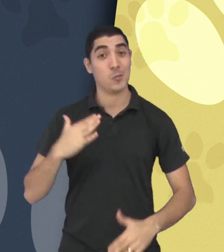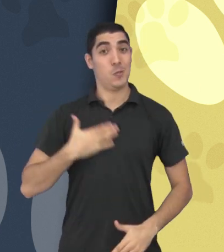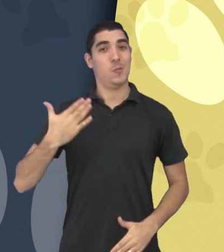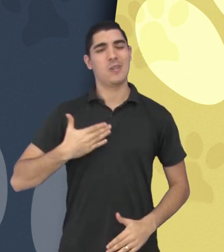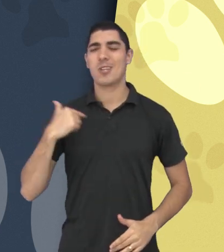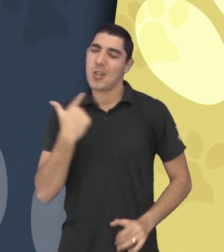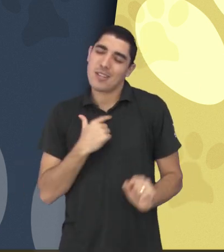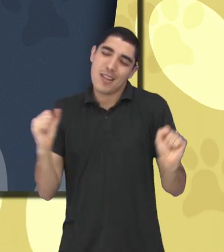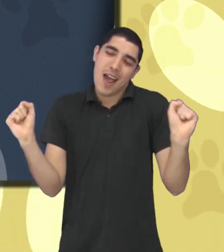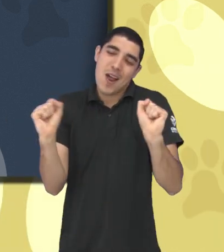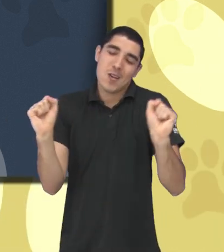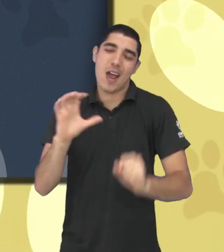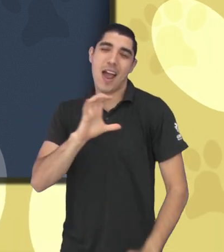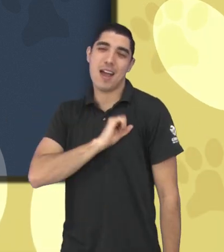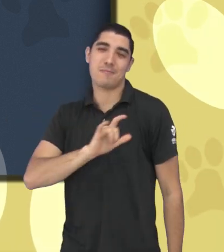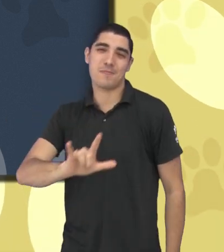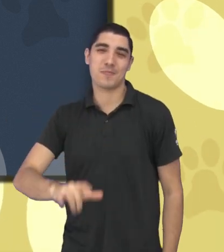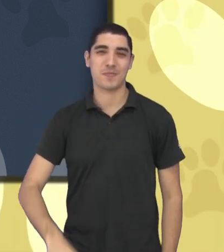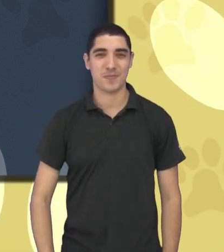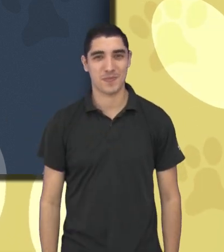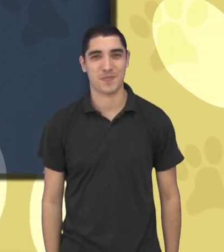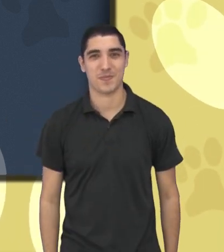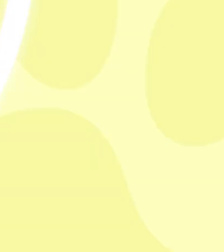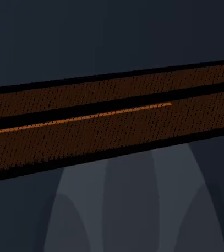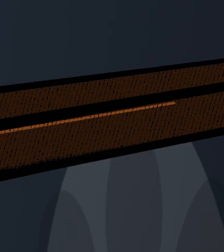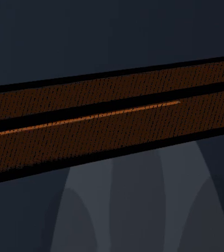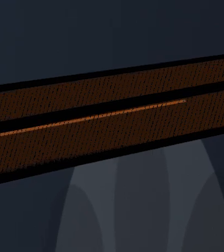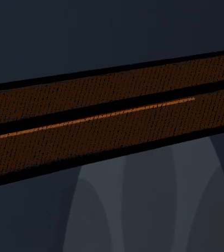situações inesperadas e a gente adora, né?